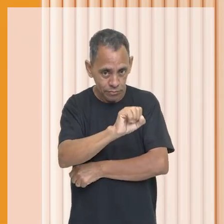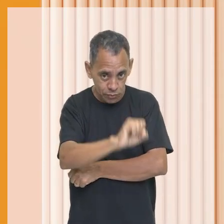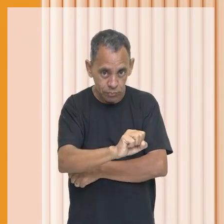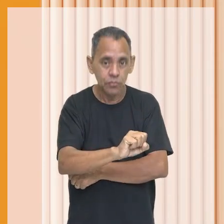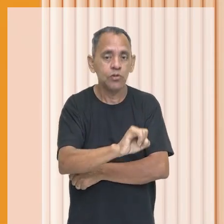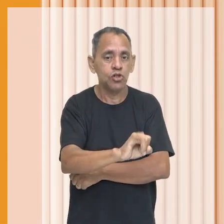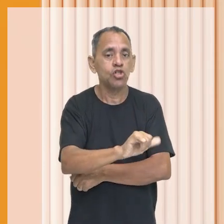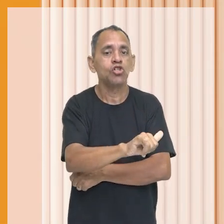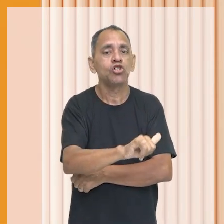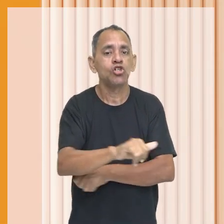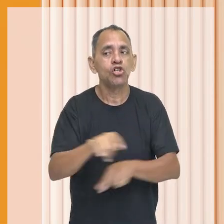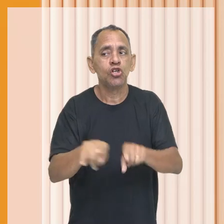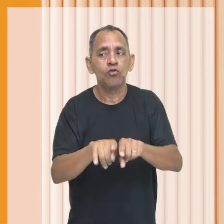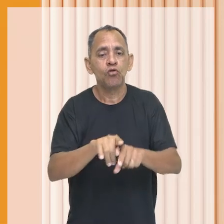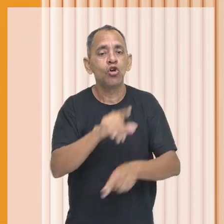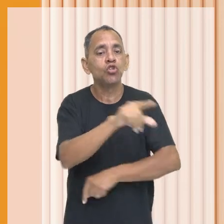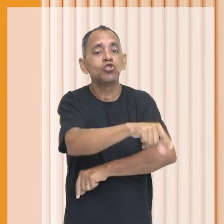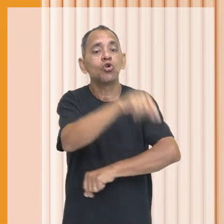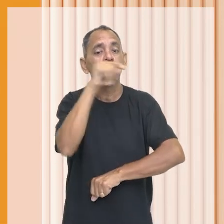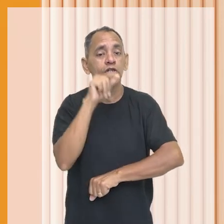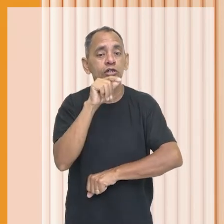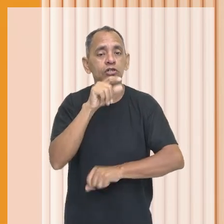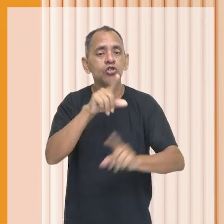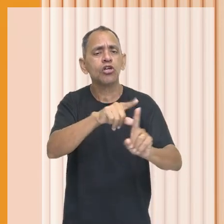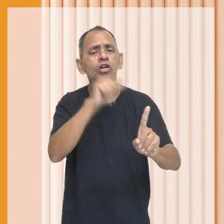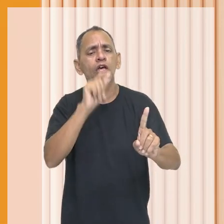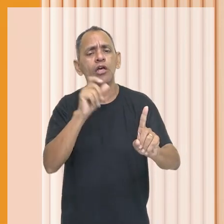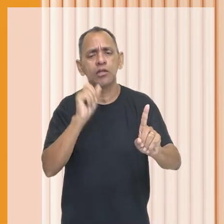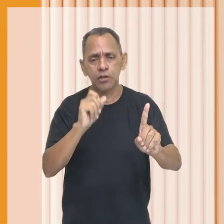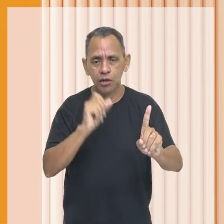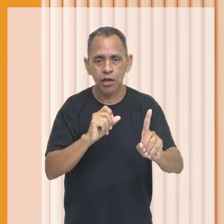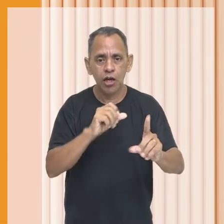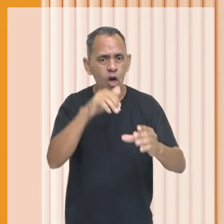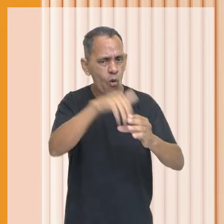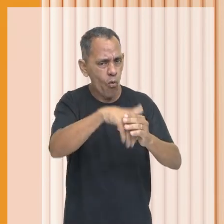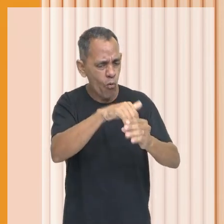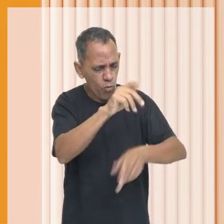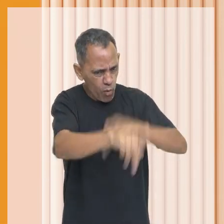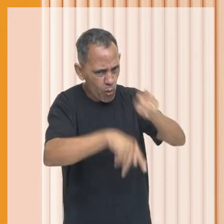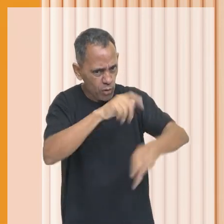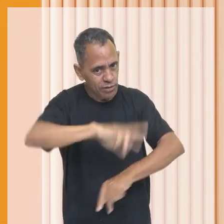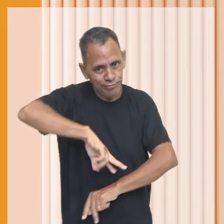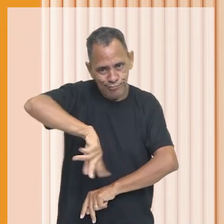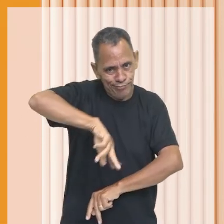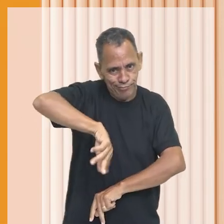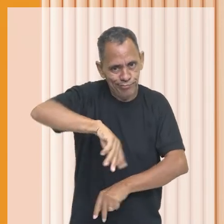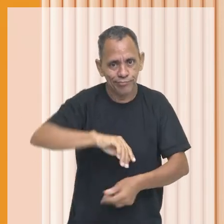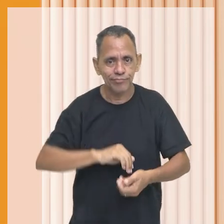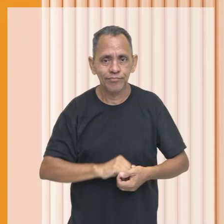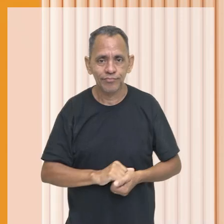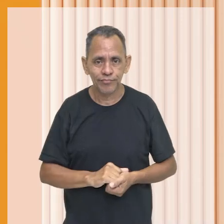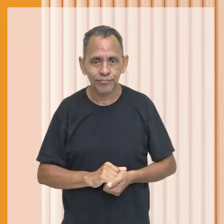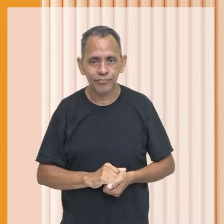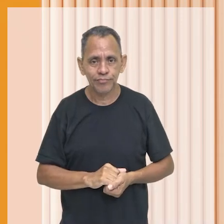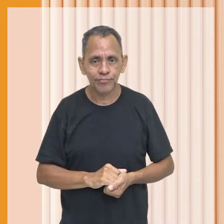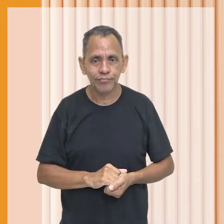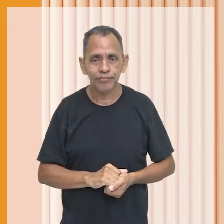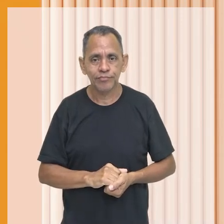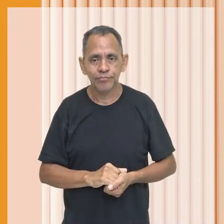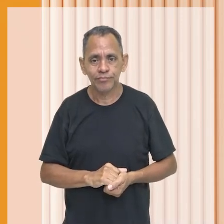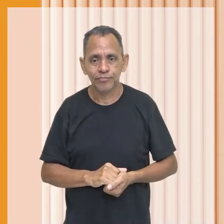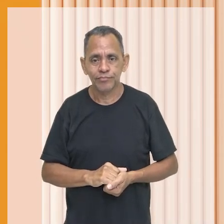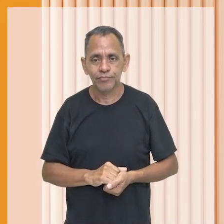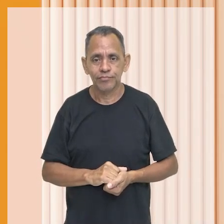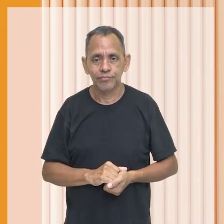apontado, escolhido. Ele não foi eleito pela população através do voto, ok? Através do voto